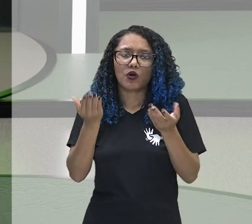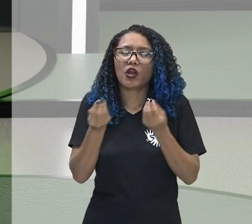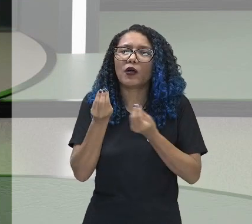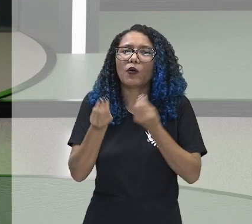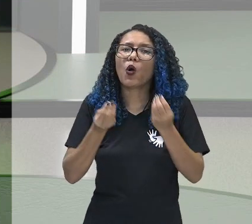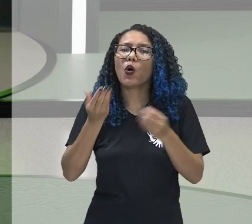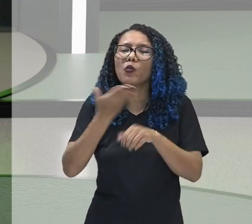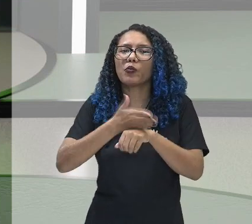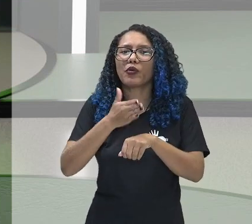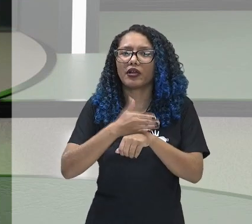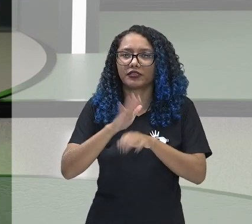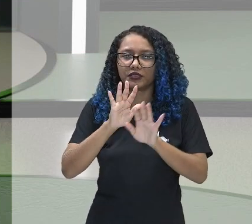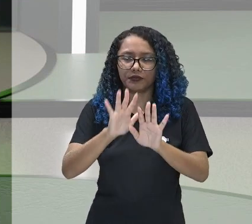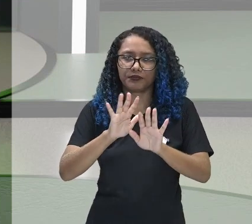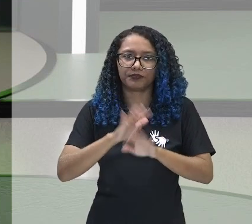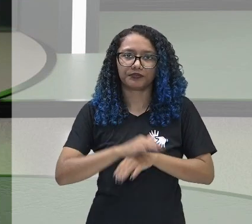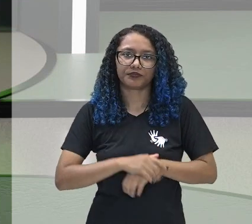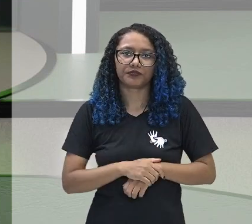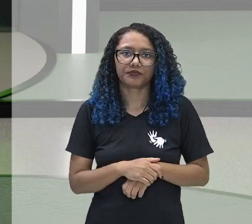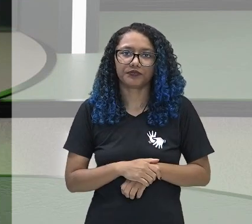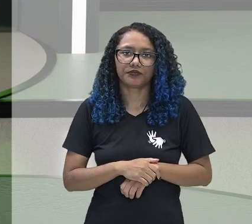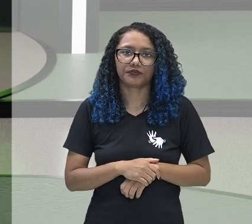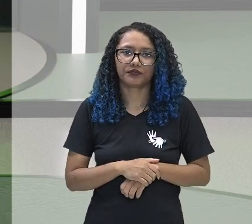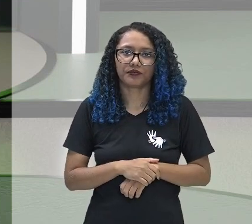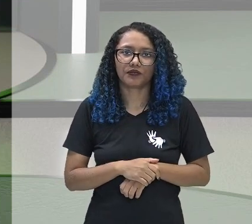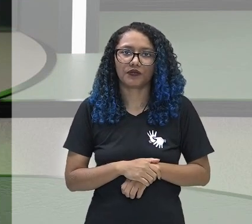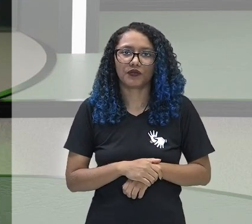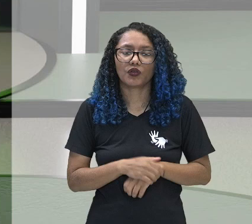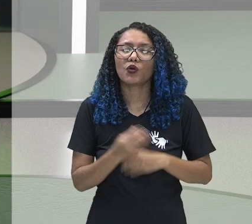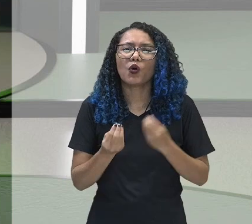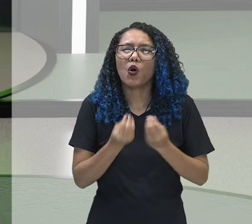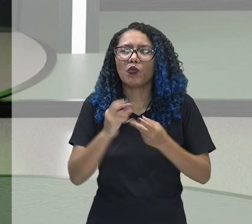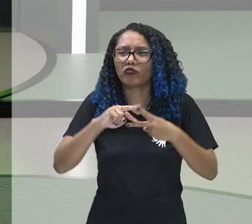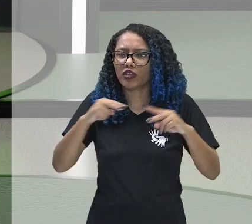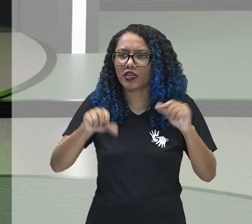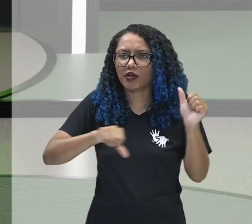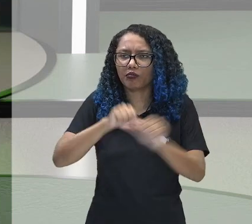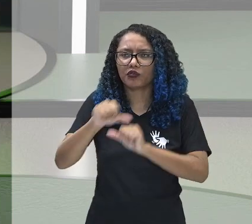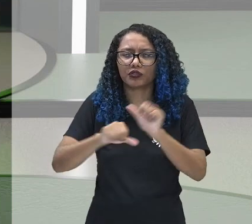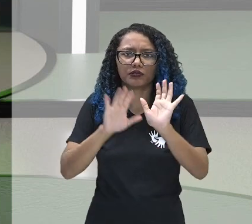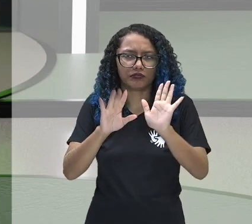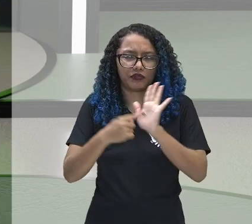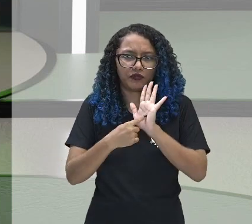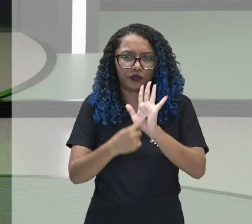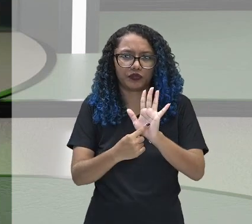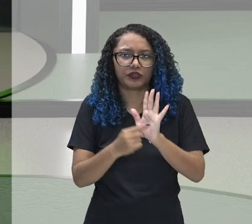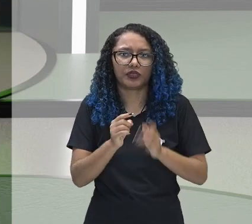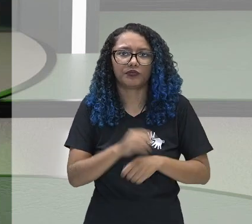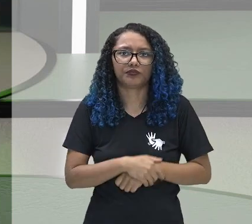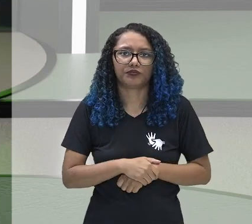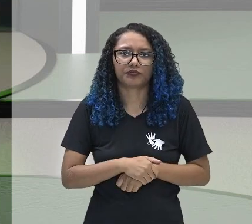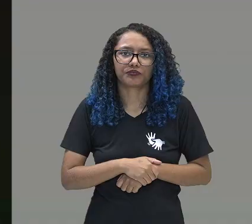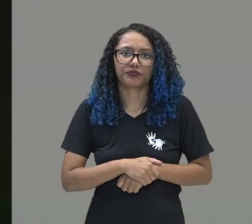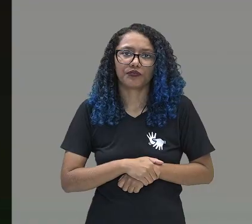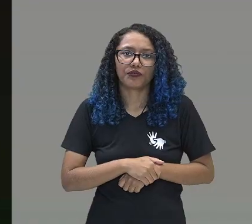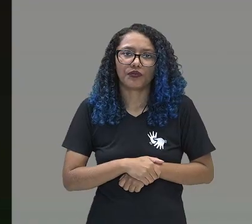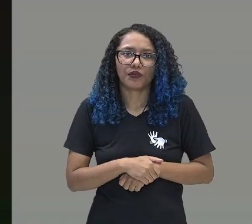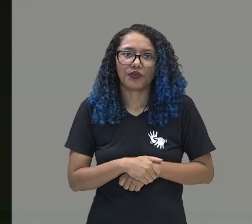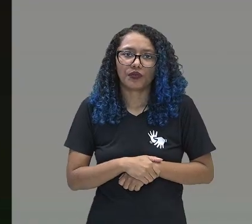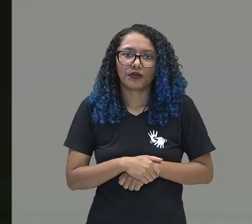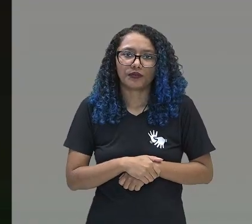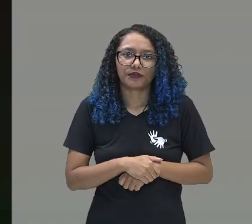prática, o que acontece com a tecnologia do DNA recombinante, eu queria mostrar para vocês uma animação muito,